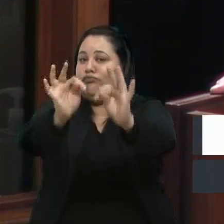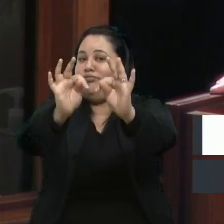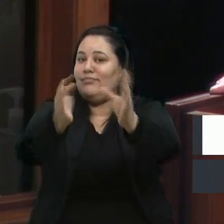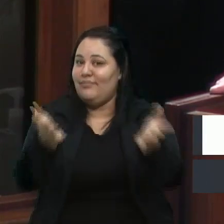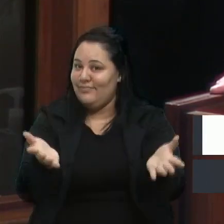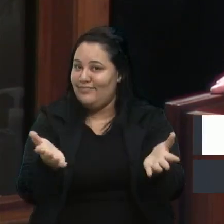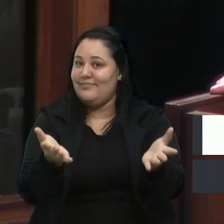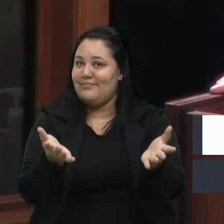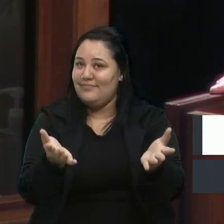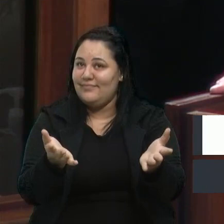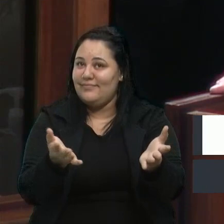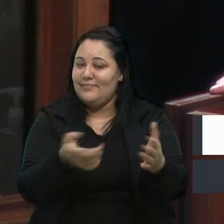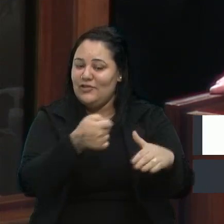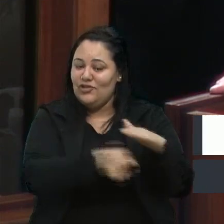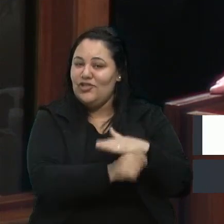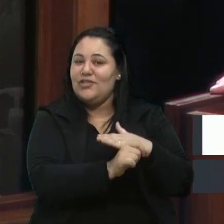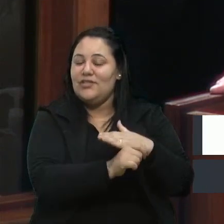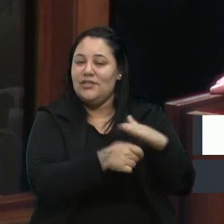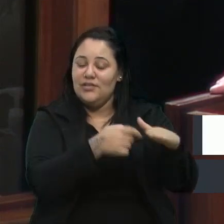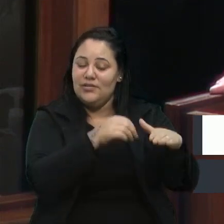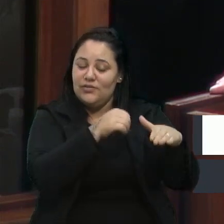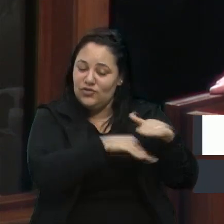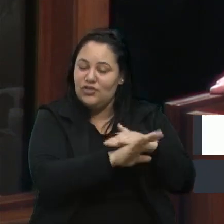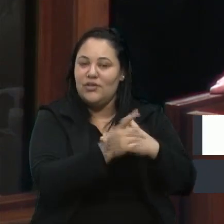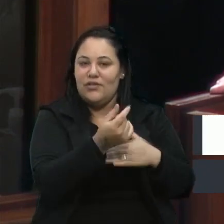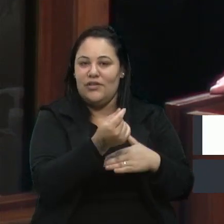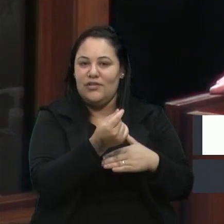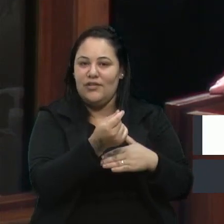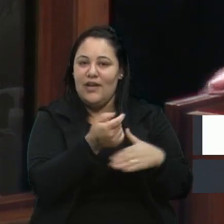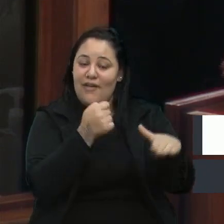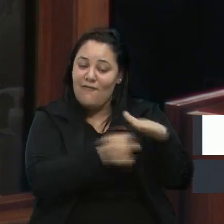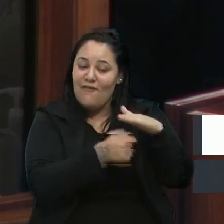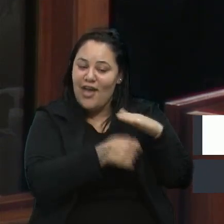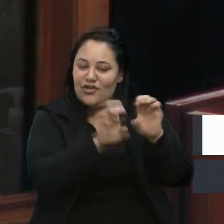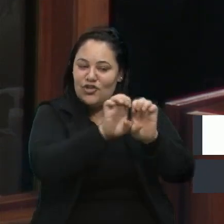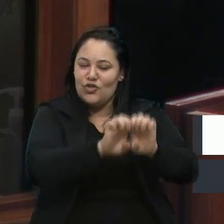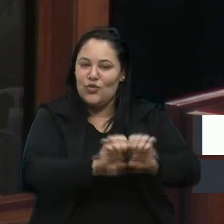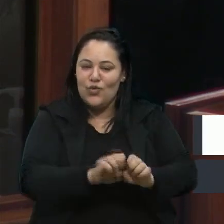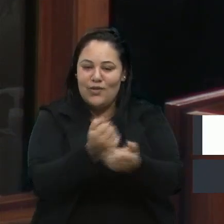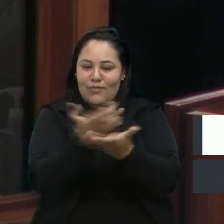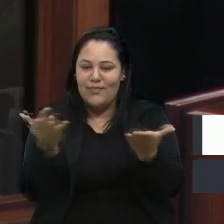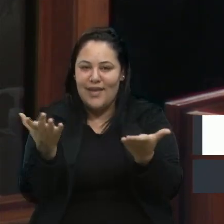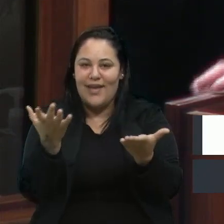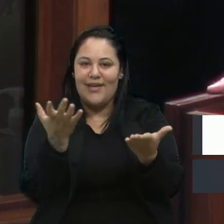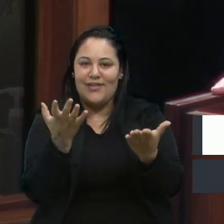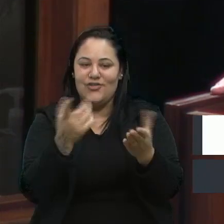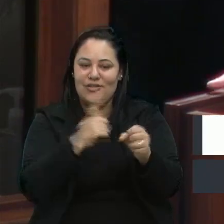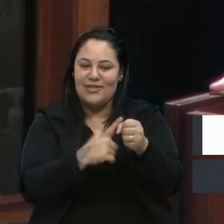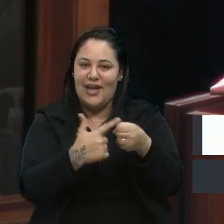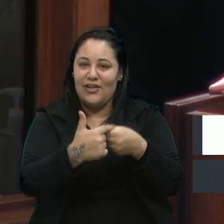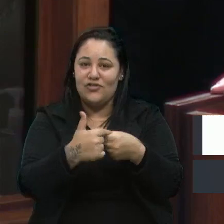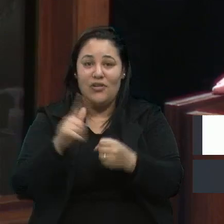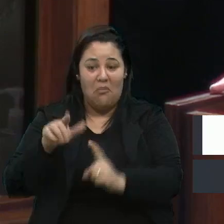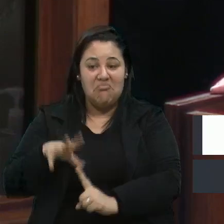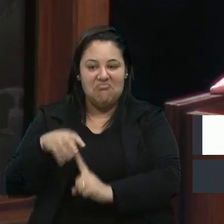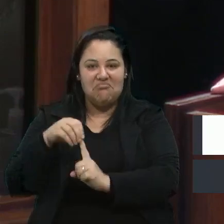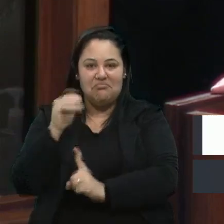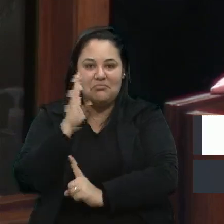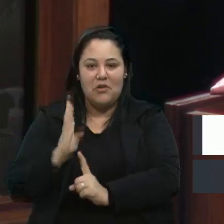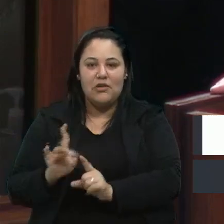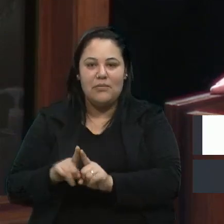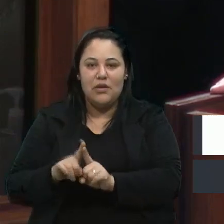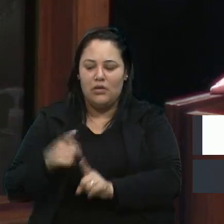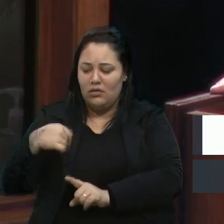investindo em infraestrutura, investindo no ambiente de cidade, sendo referência no Brasil, e nós aqui tentando